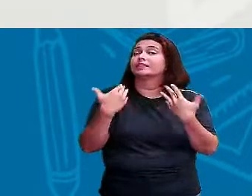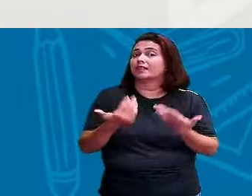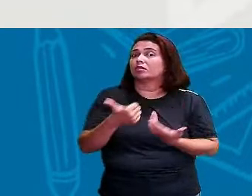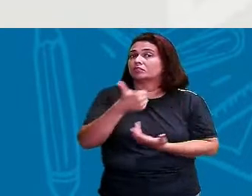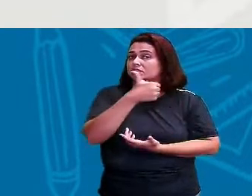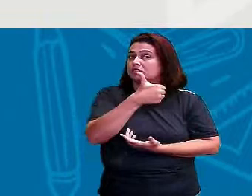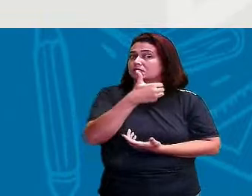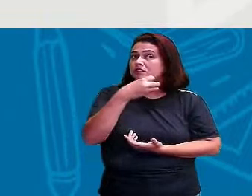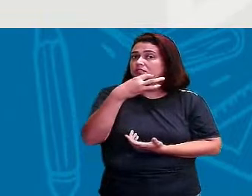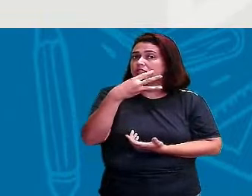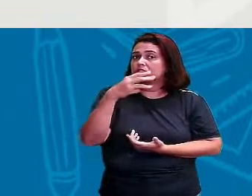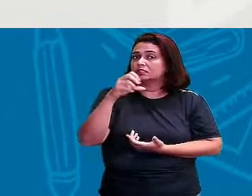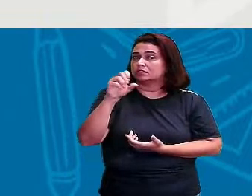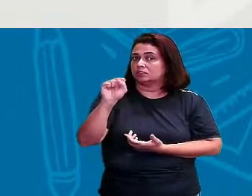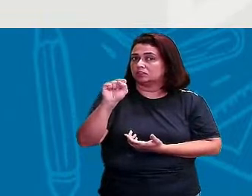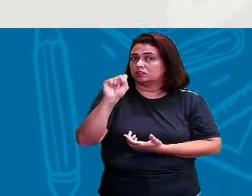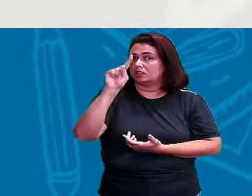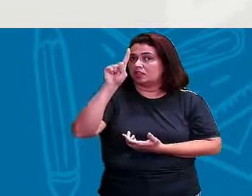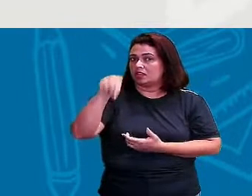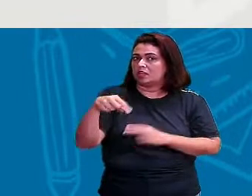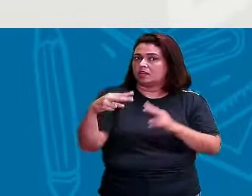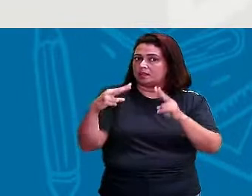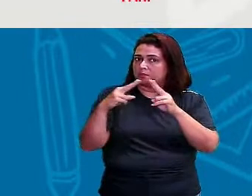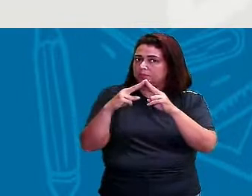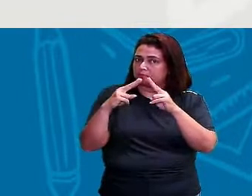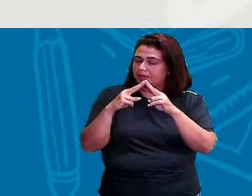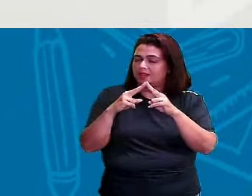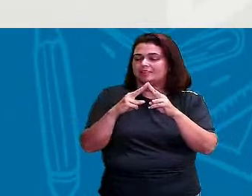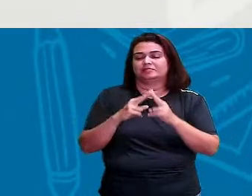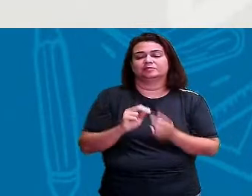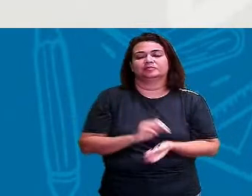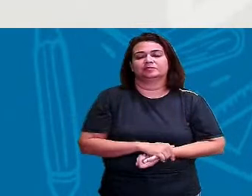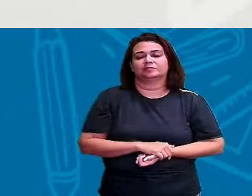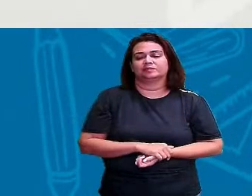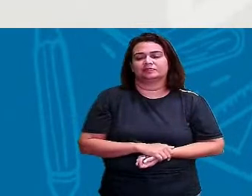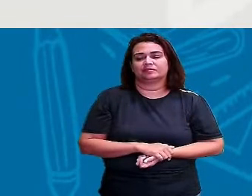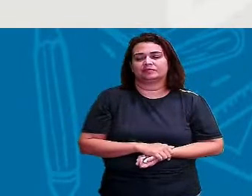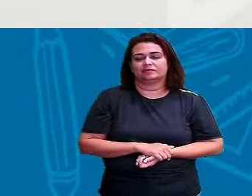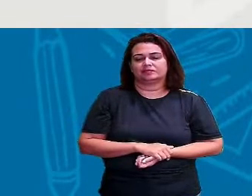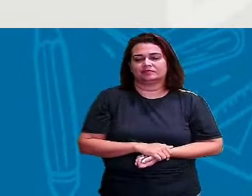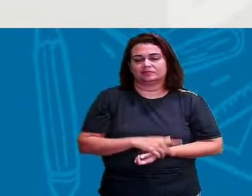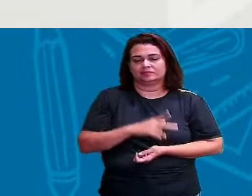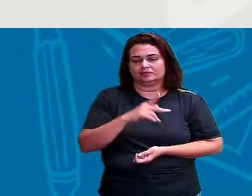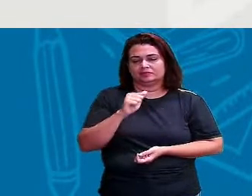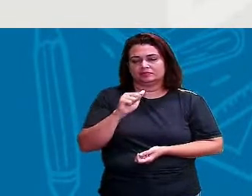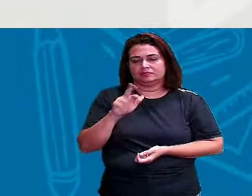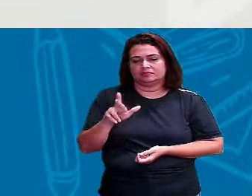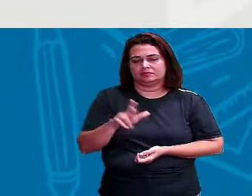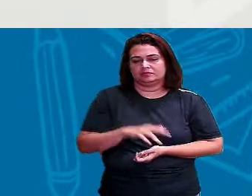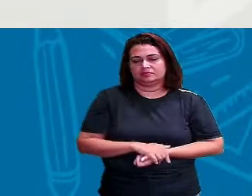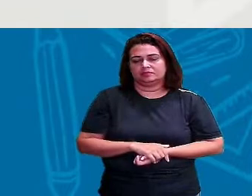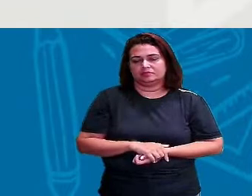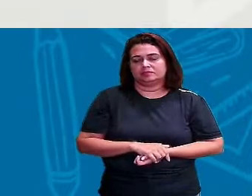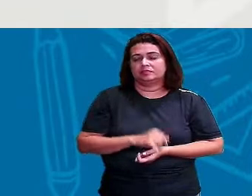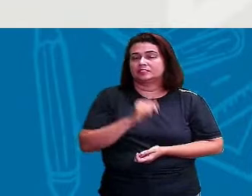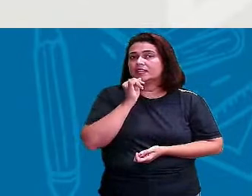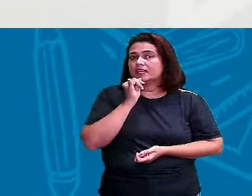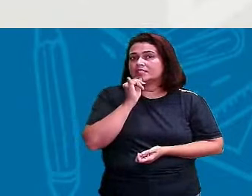então 138 vai ser um número par, tá certo? Se fosse o